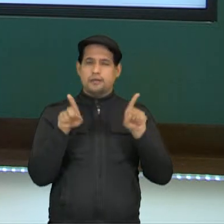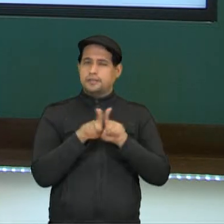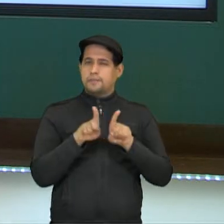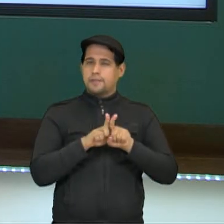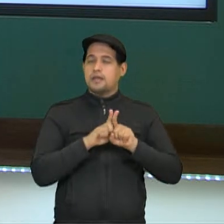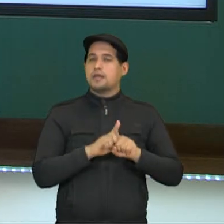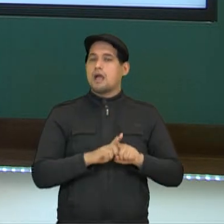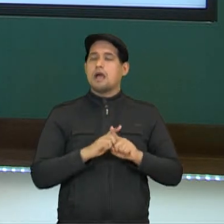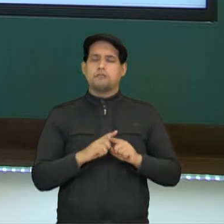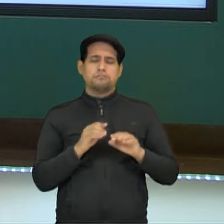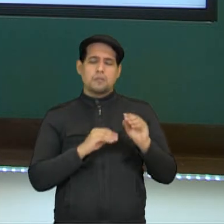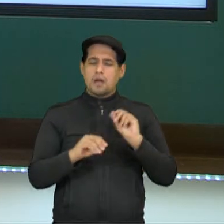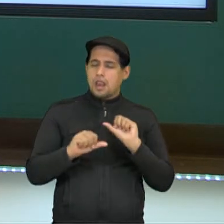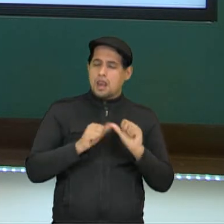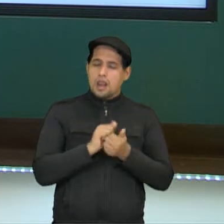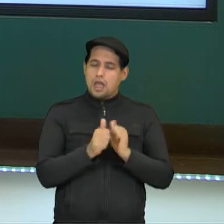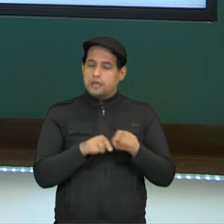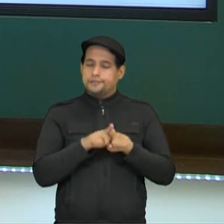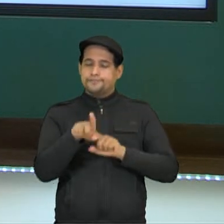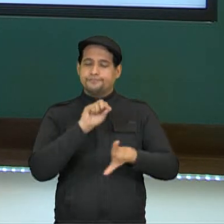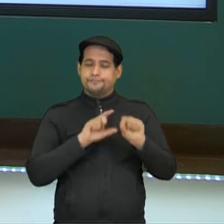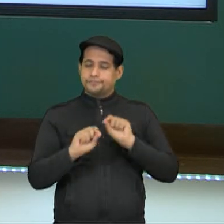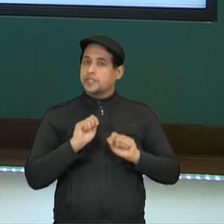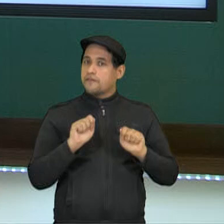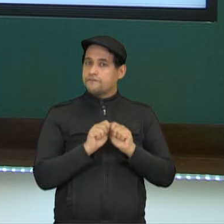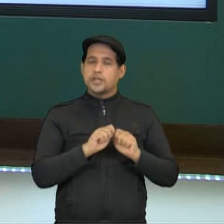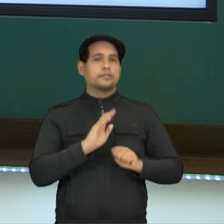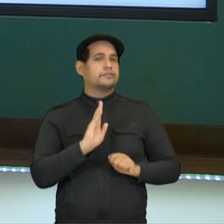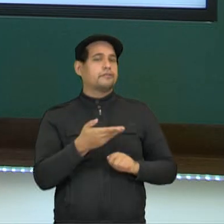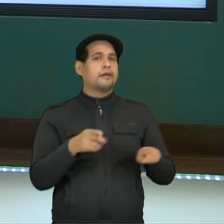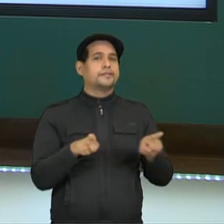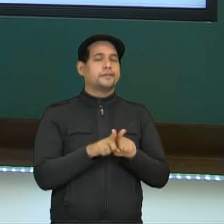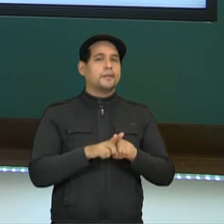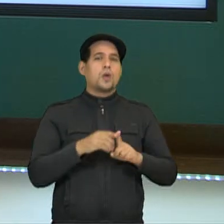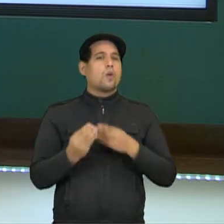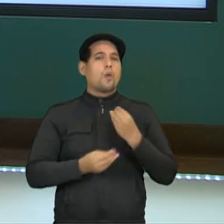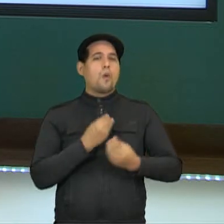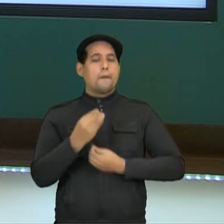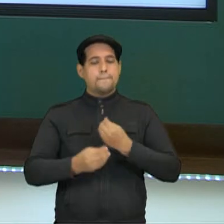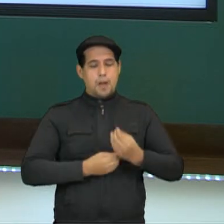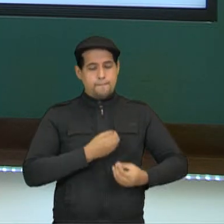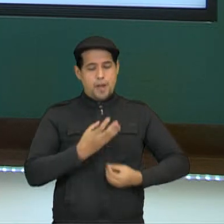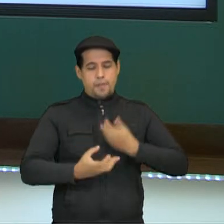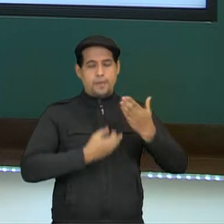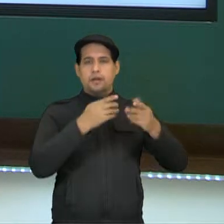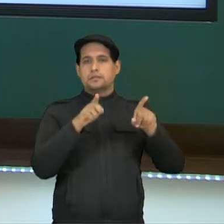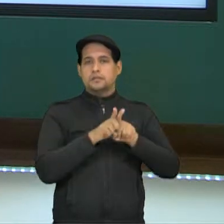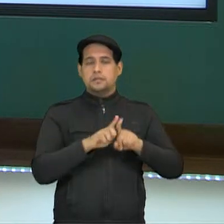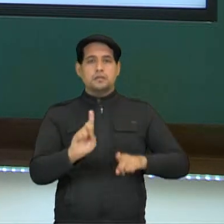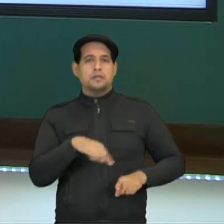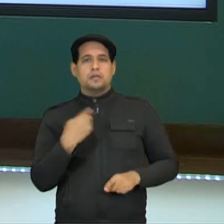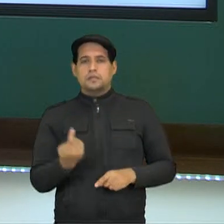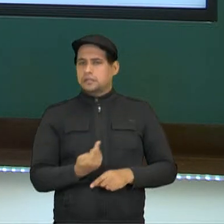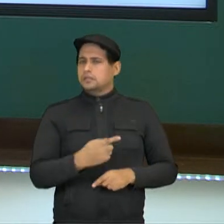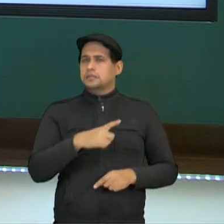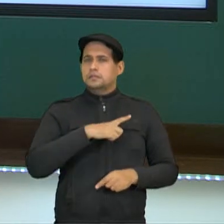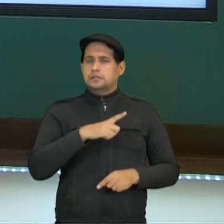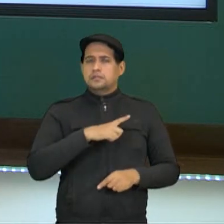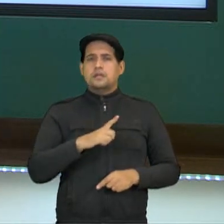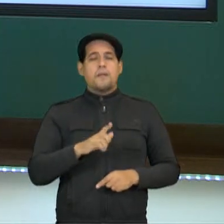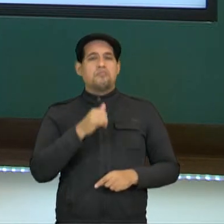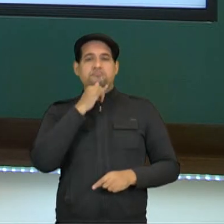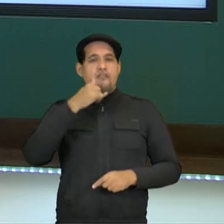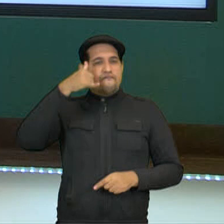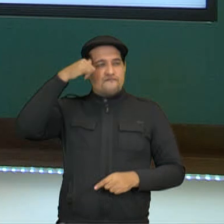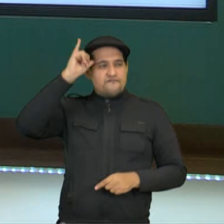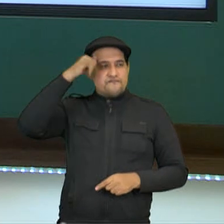a artificial, que é uma seleção feita na maioria das vezes para produção, para a gente ter mais vacas, por